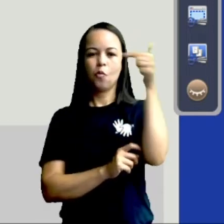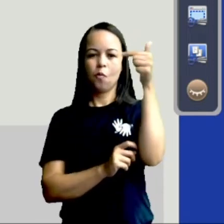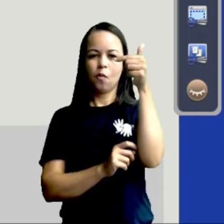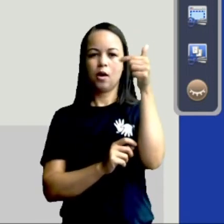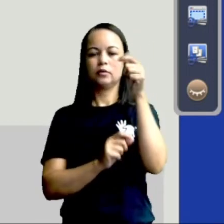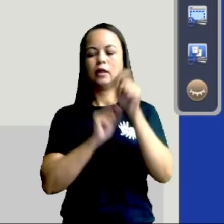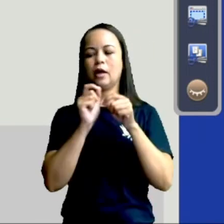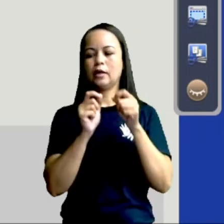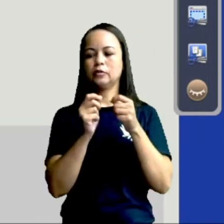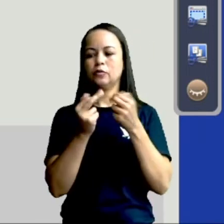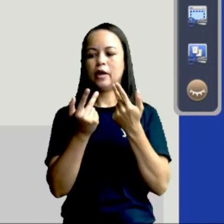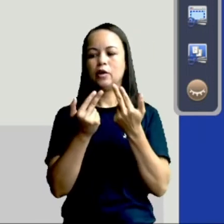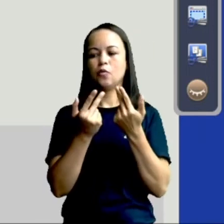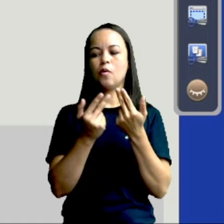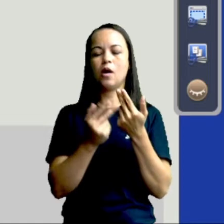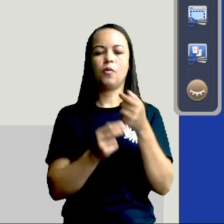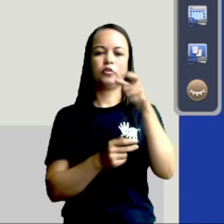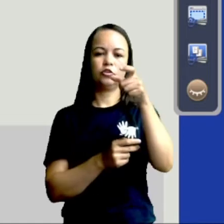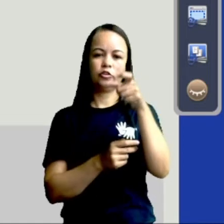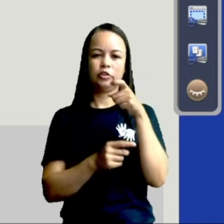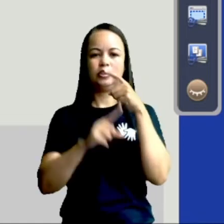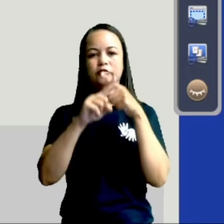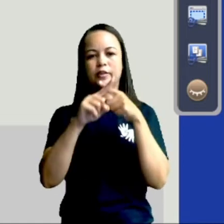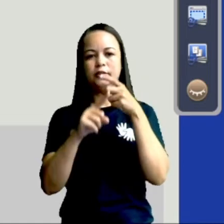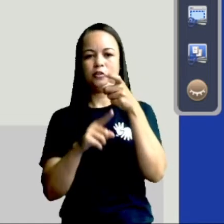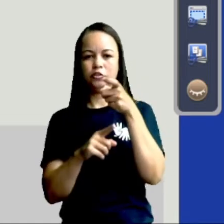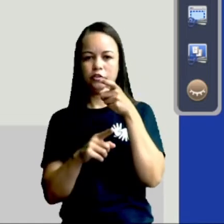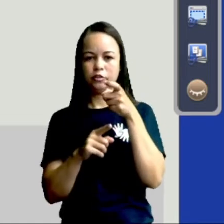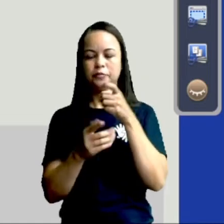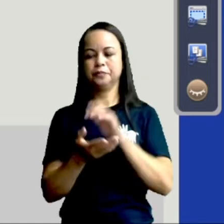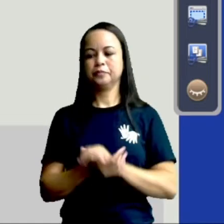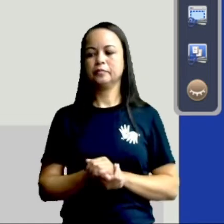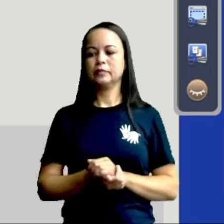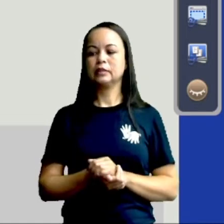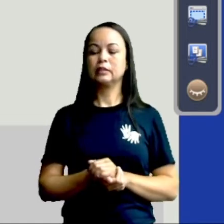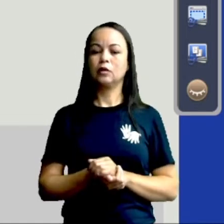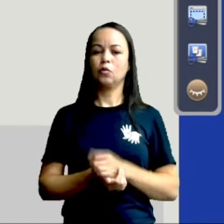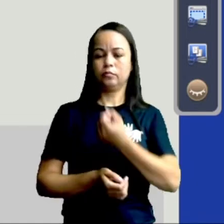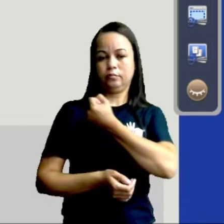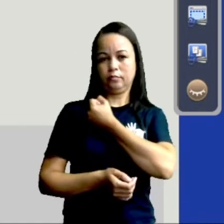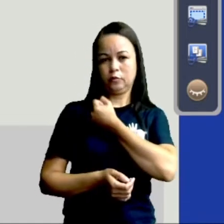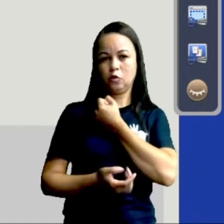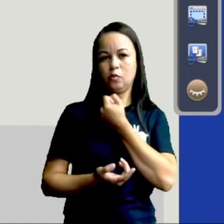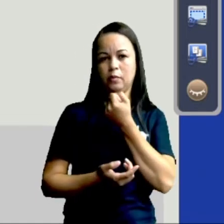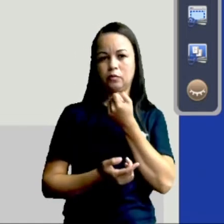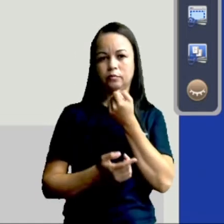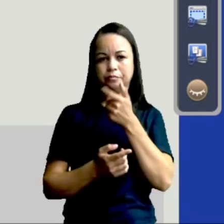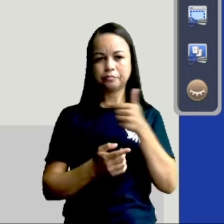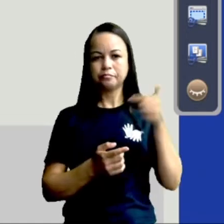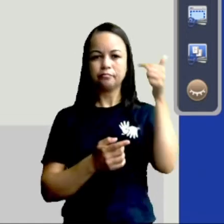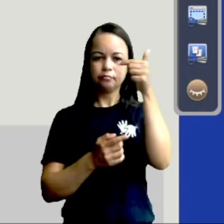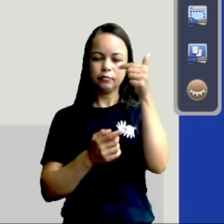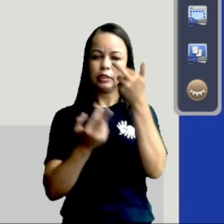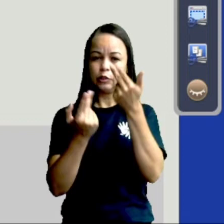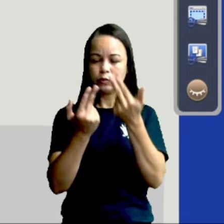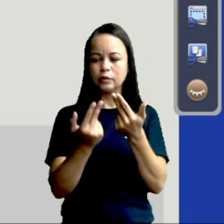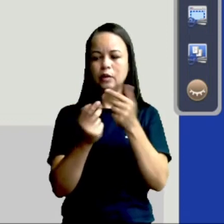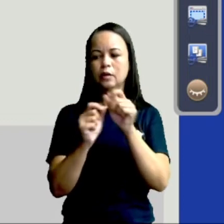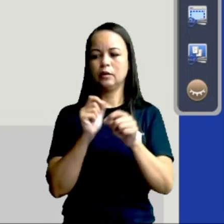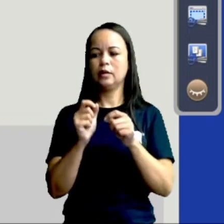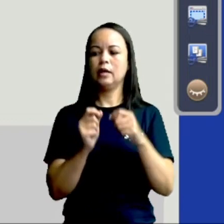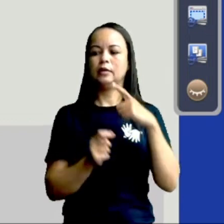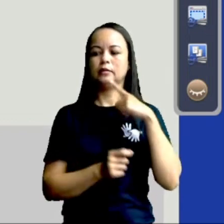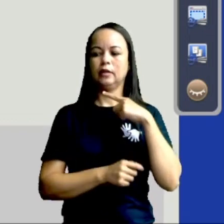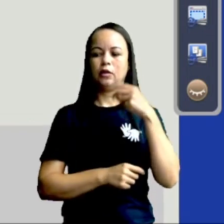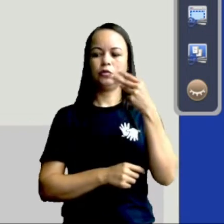mesma coisa que x vezes x. Um número ao quadrado não é ele vezes ele mesmo? Então, aqui a gente tem, ó, 2